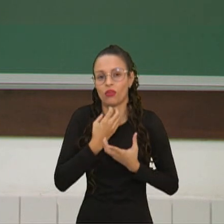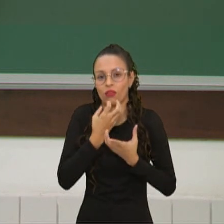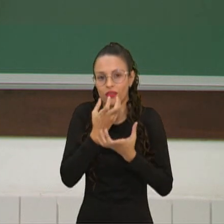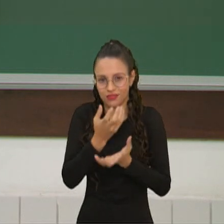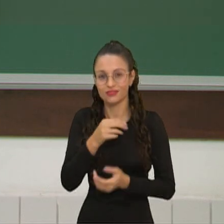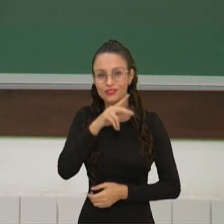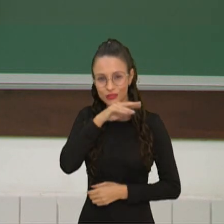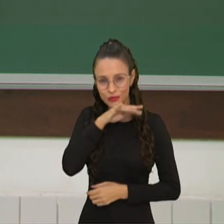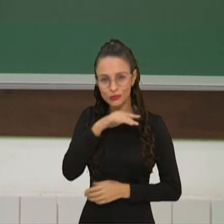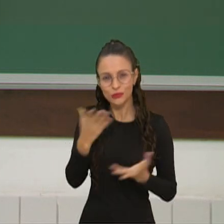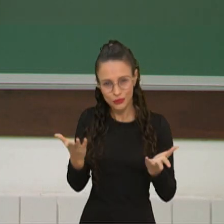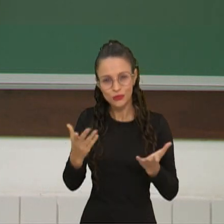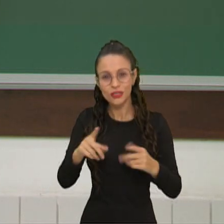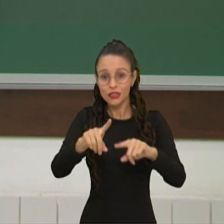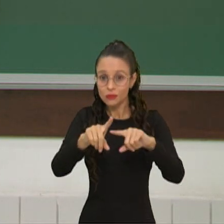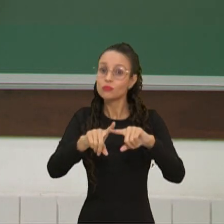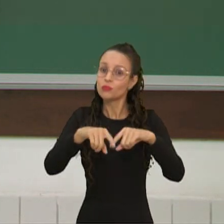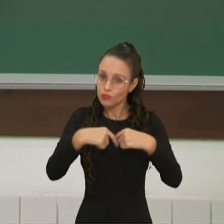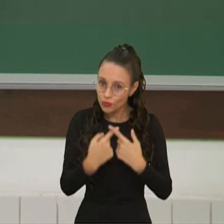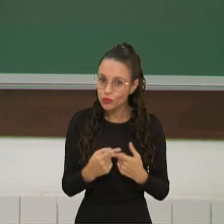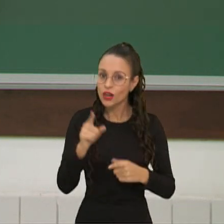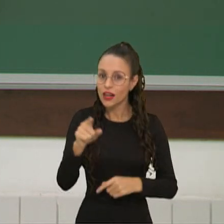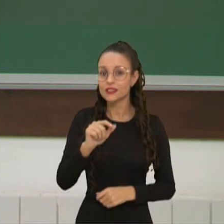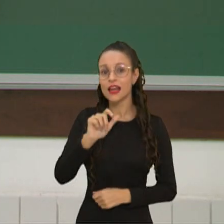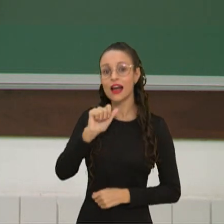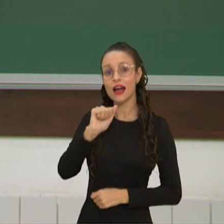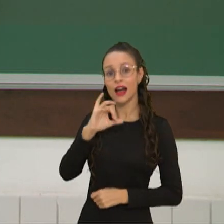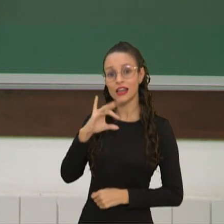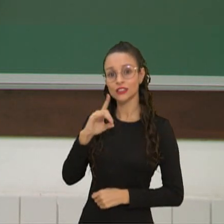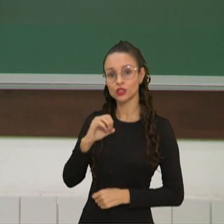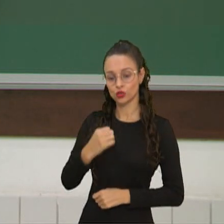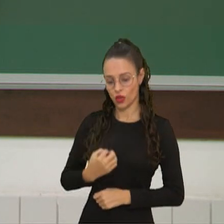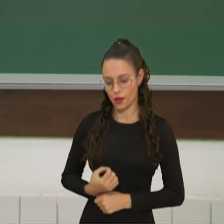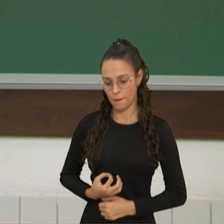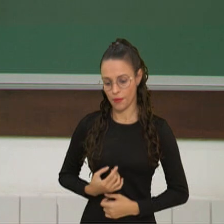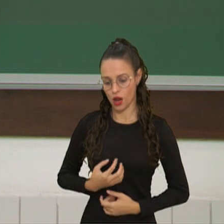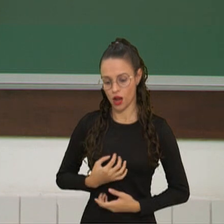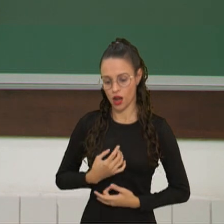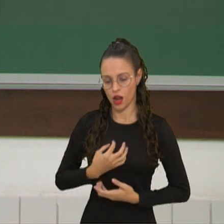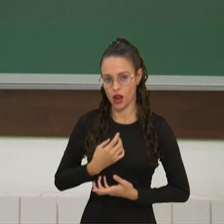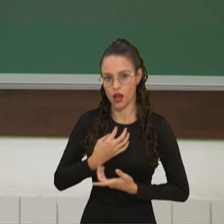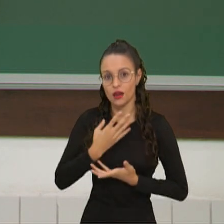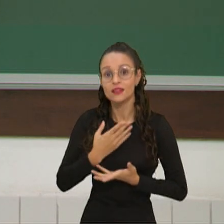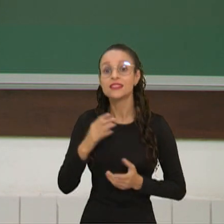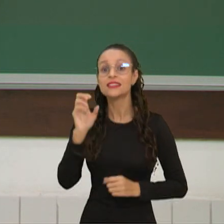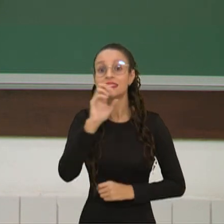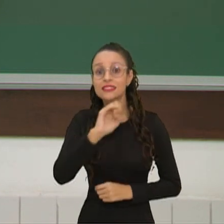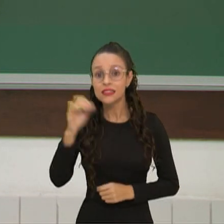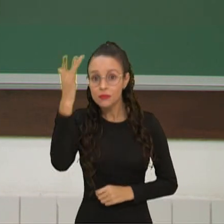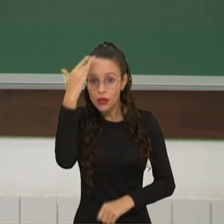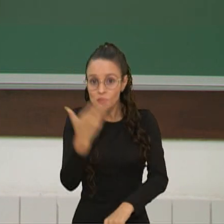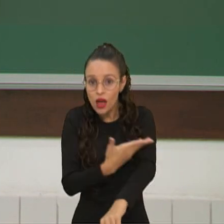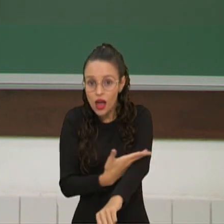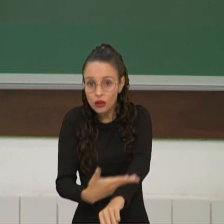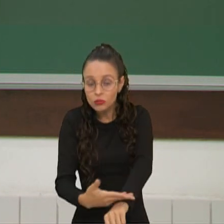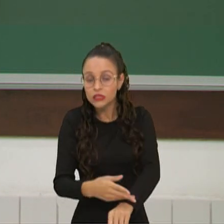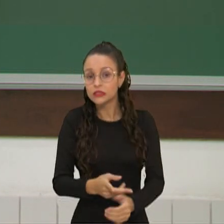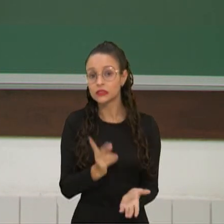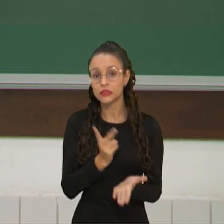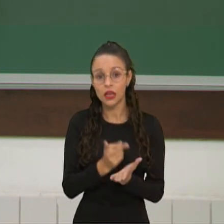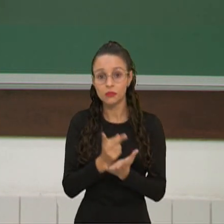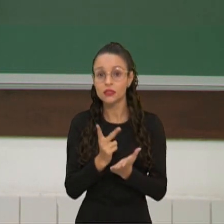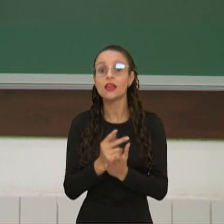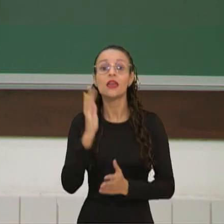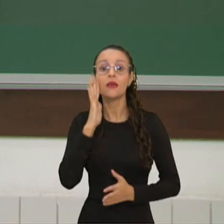quando ele vem é justamente por conta desse ácido então se a pessoa torne-se um hábito frequente mas de normal que